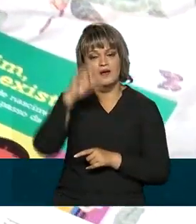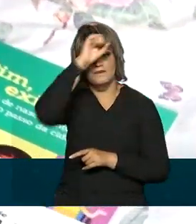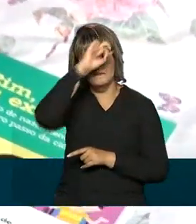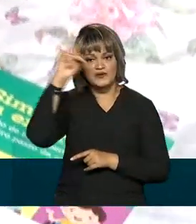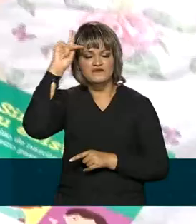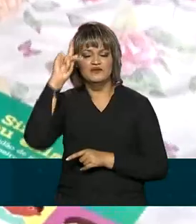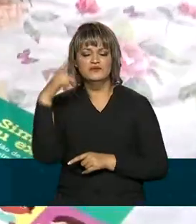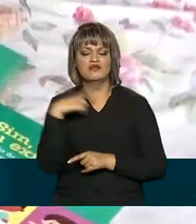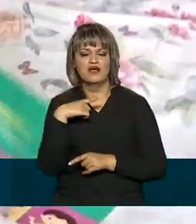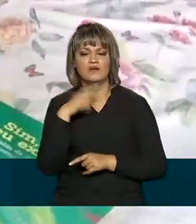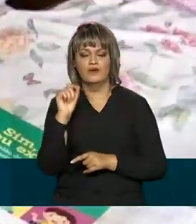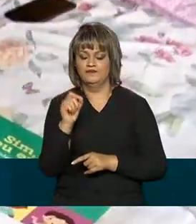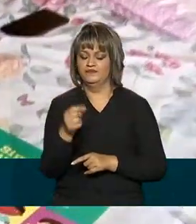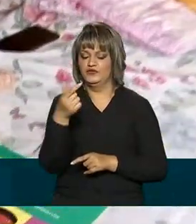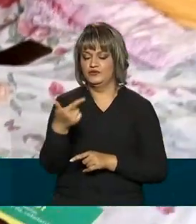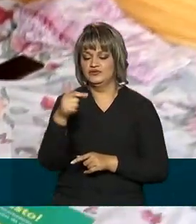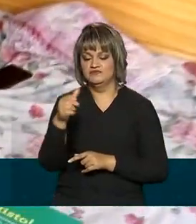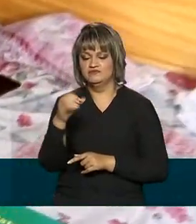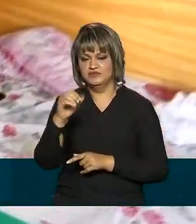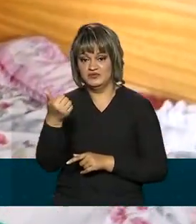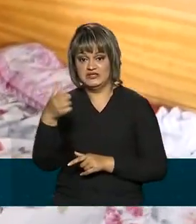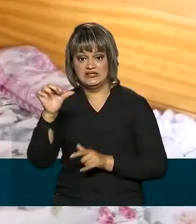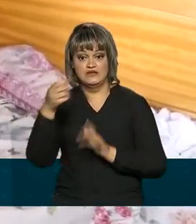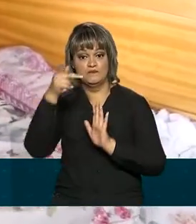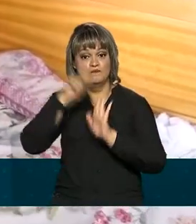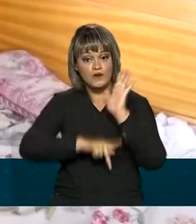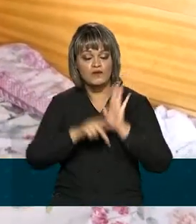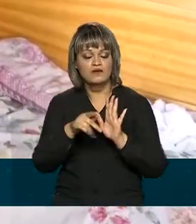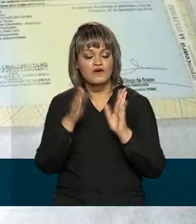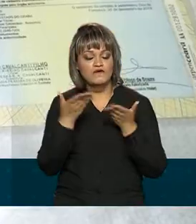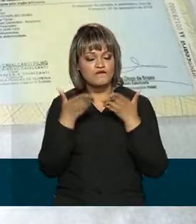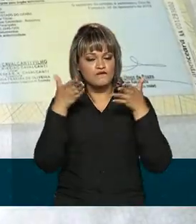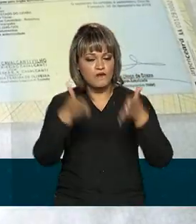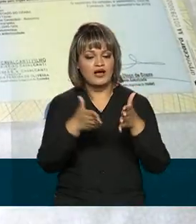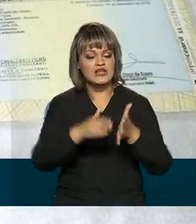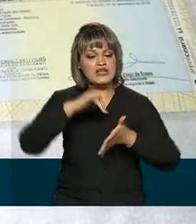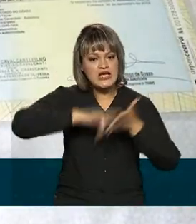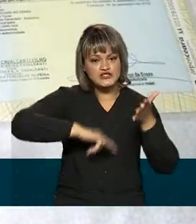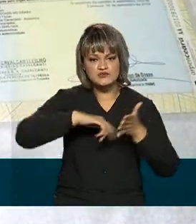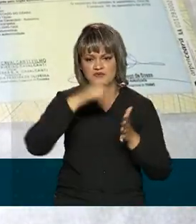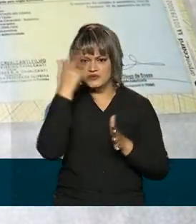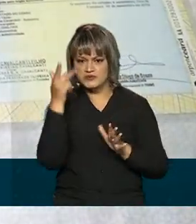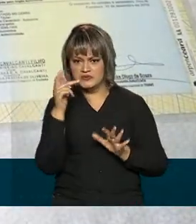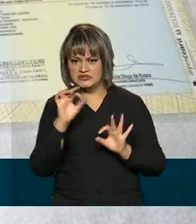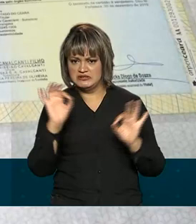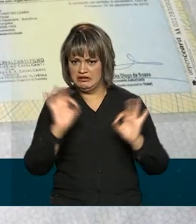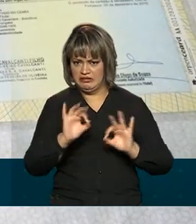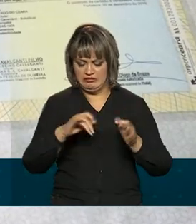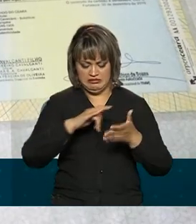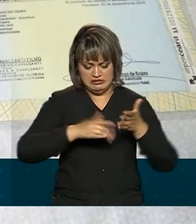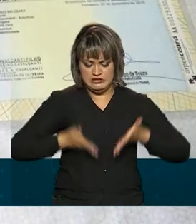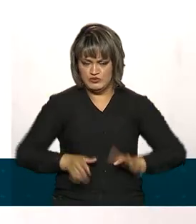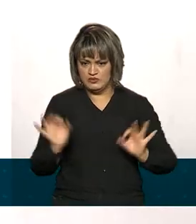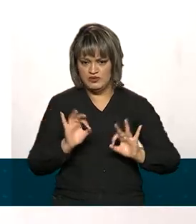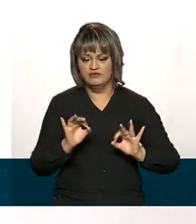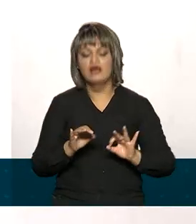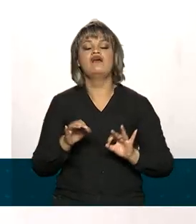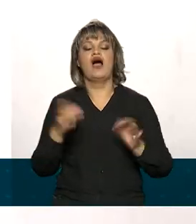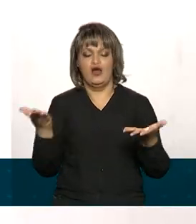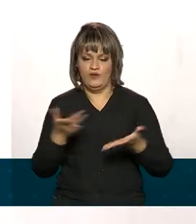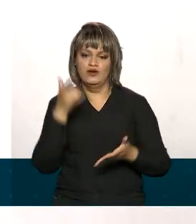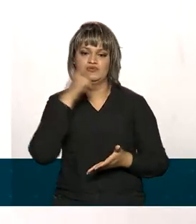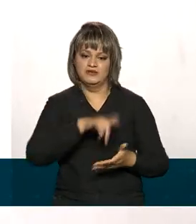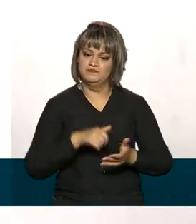tem desde 2016 um programa direcionado ao registro de quem não tem certidão de nascimento. A